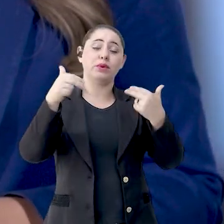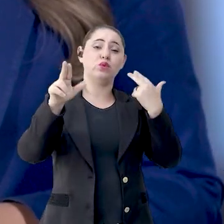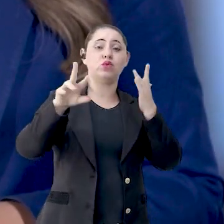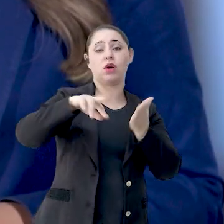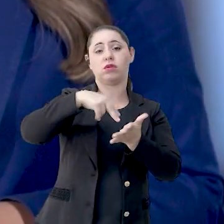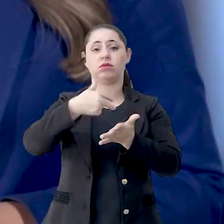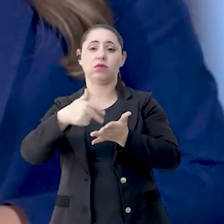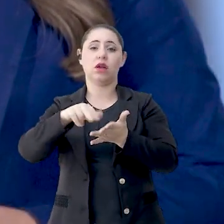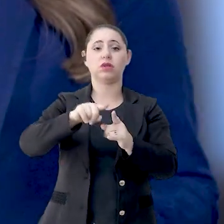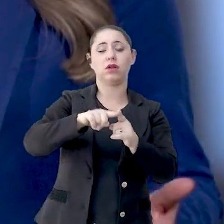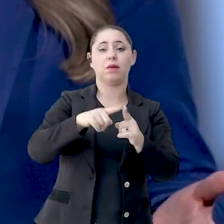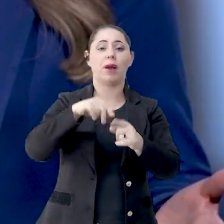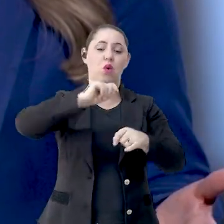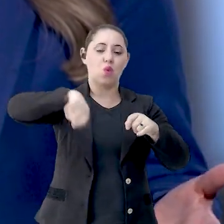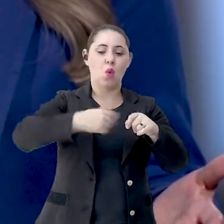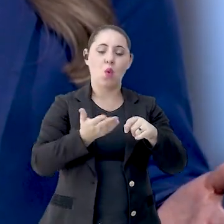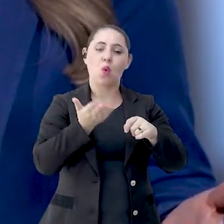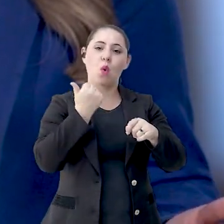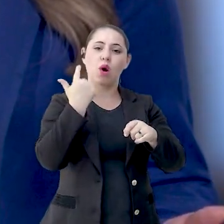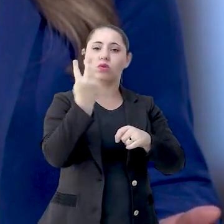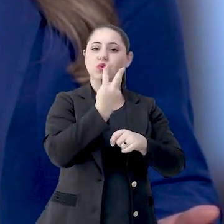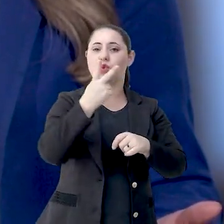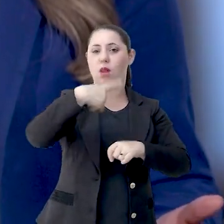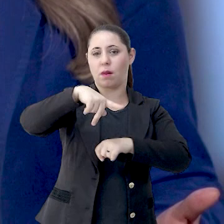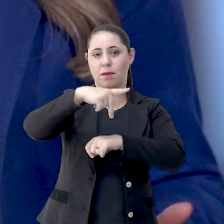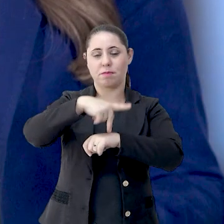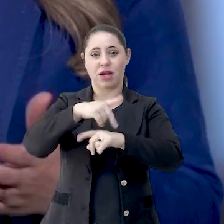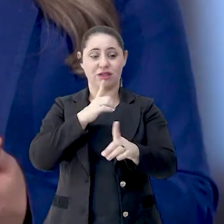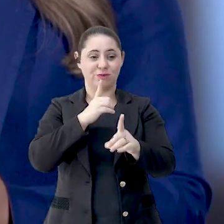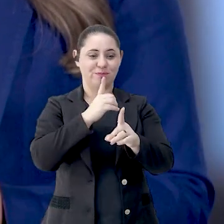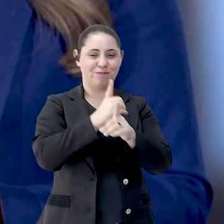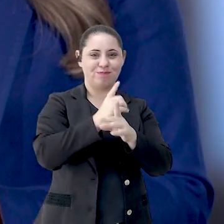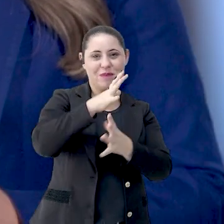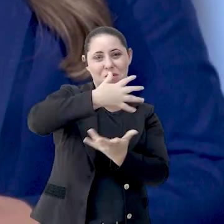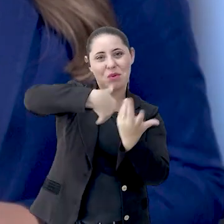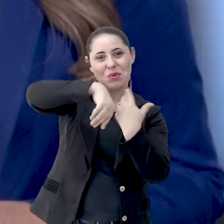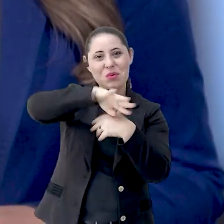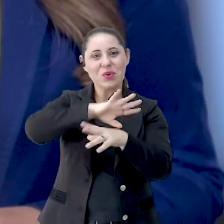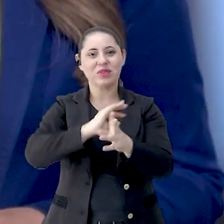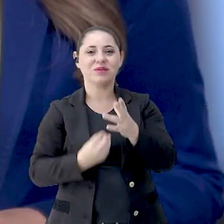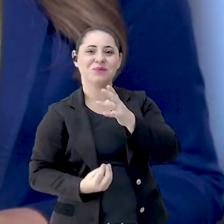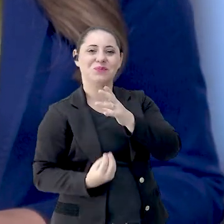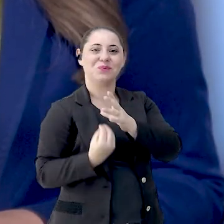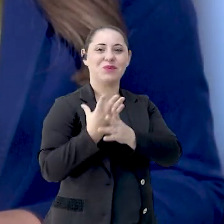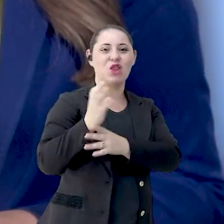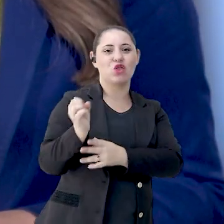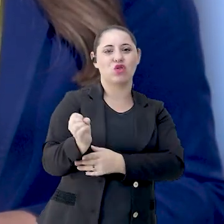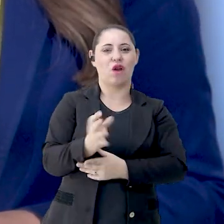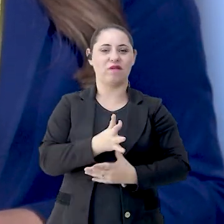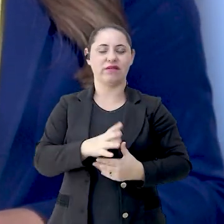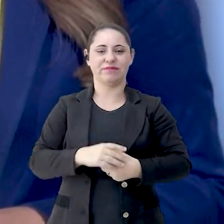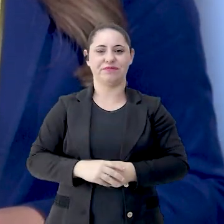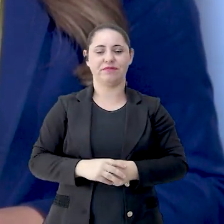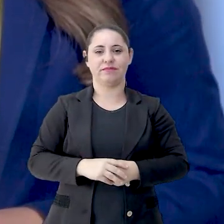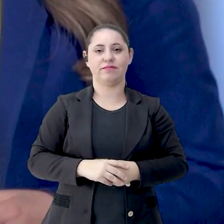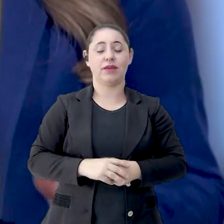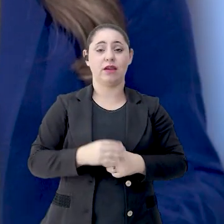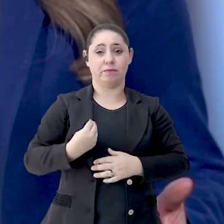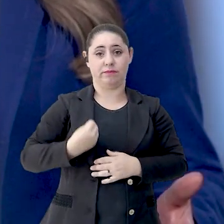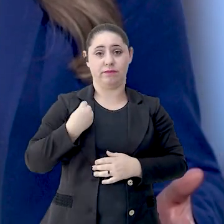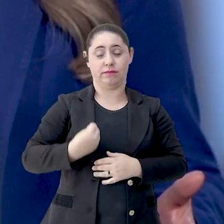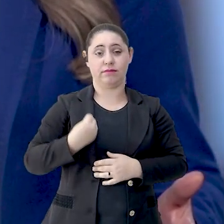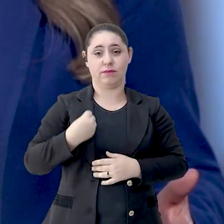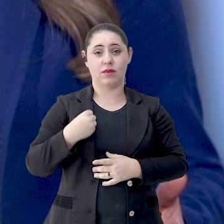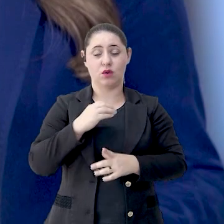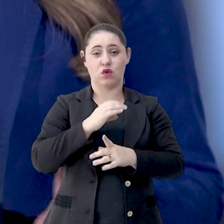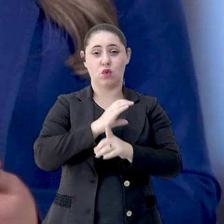se encontrassem e ganhassem novas formas. A presença de comunidades tradicionais indígenas